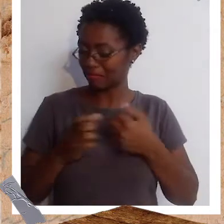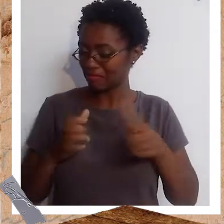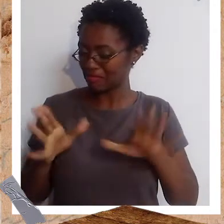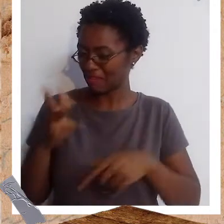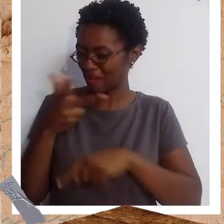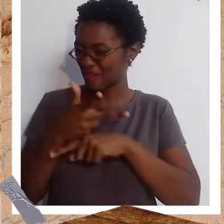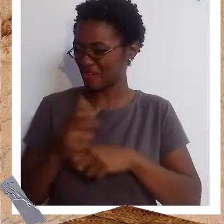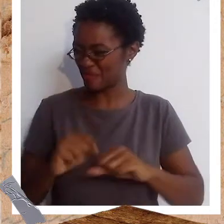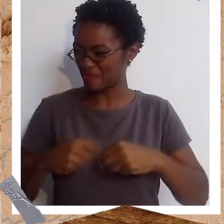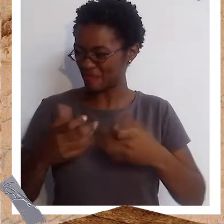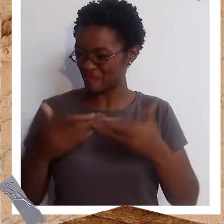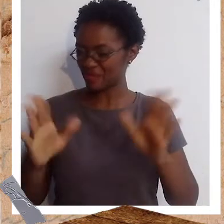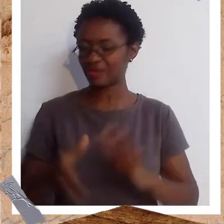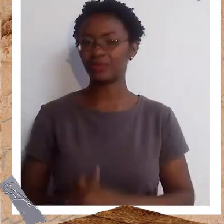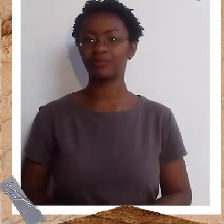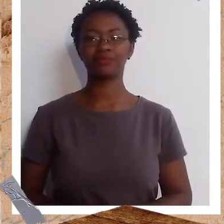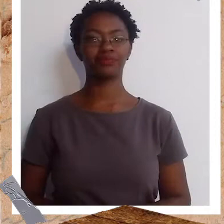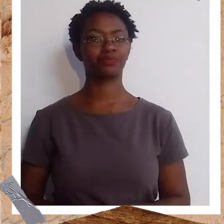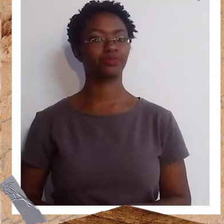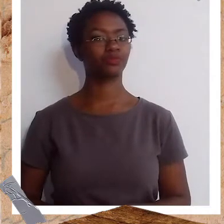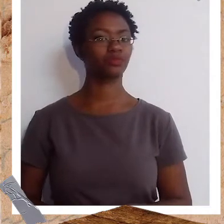vídeo.